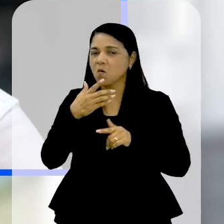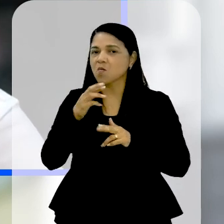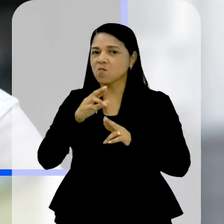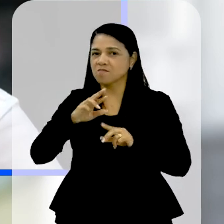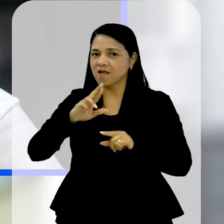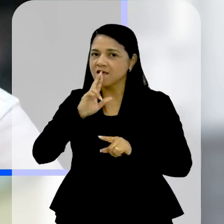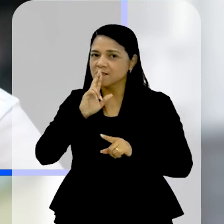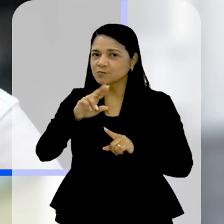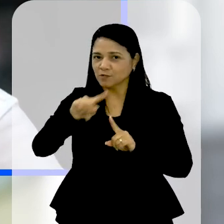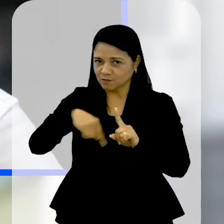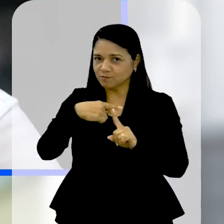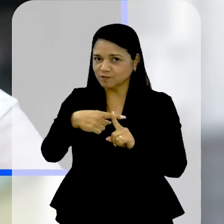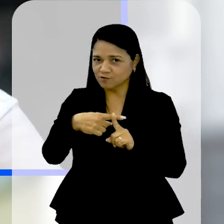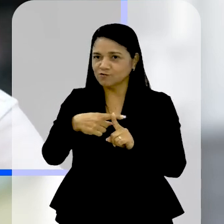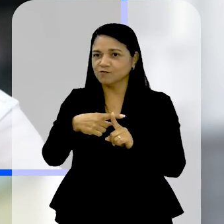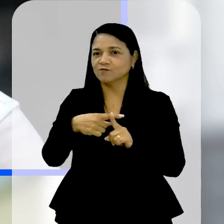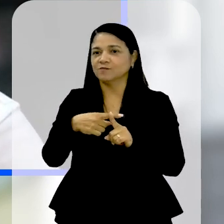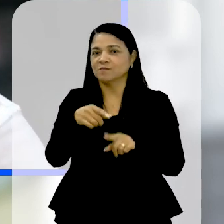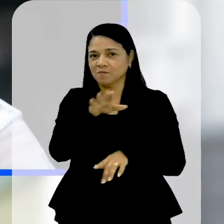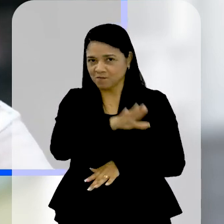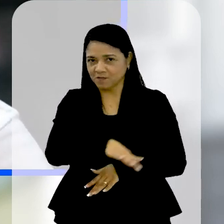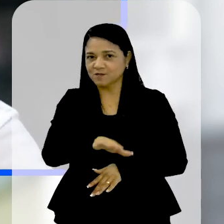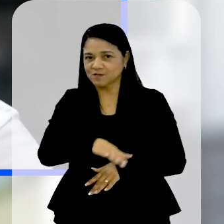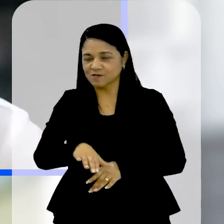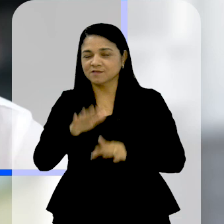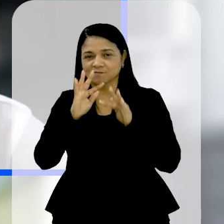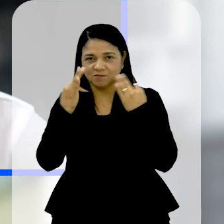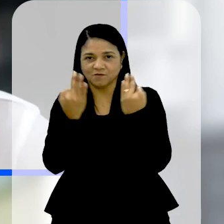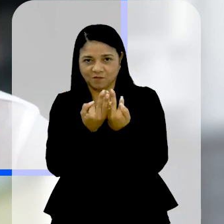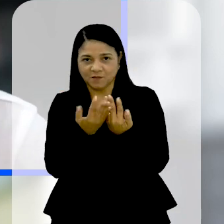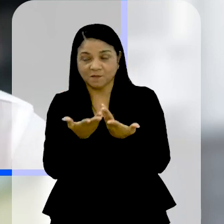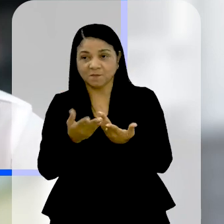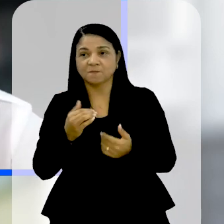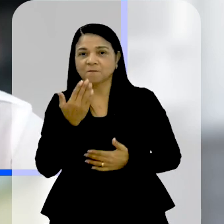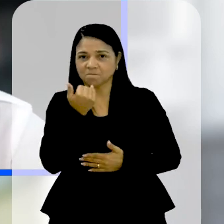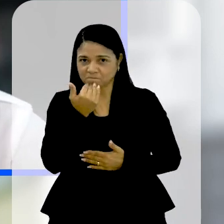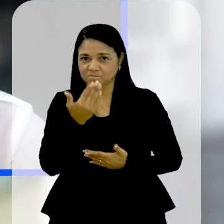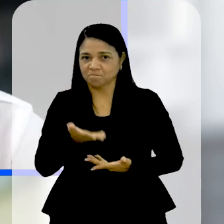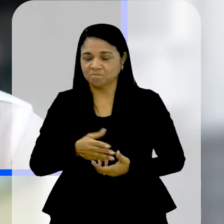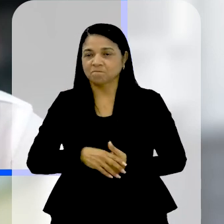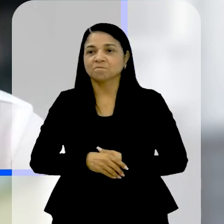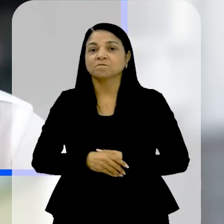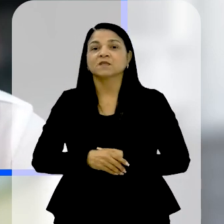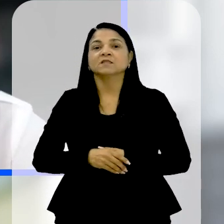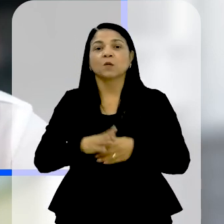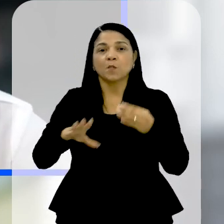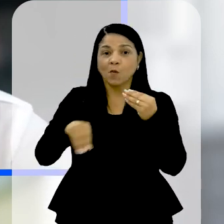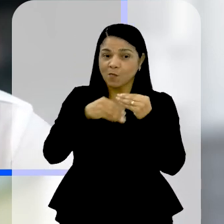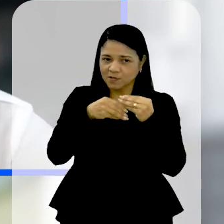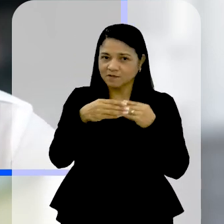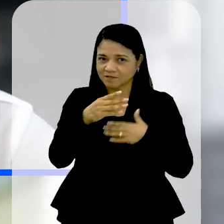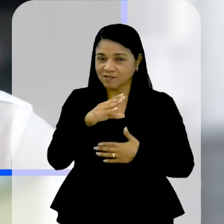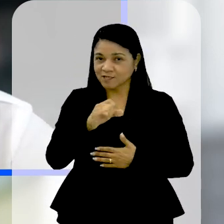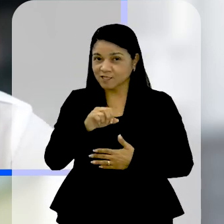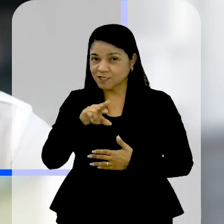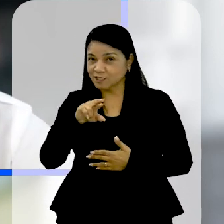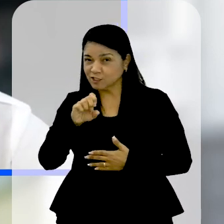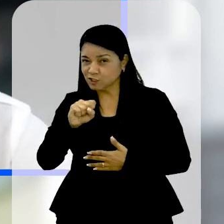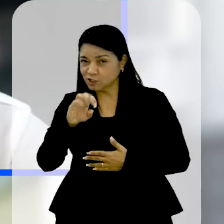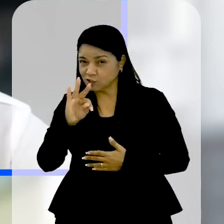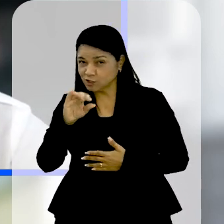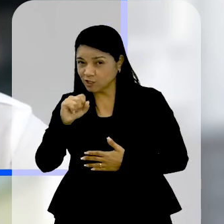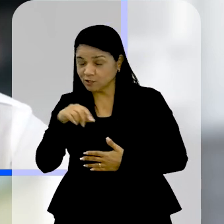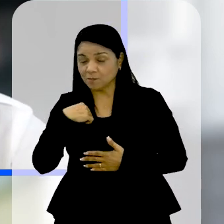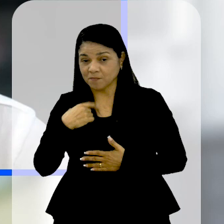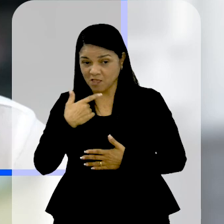cenário bom pela frente aí para as nossas crianças, para as nossas famílias. E só complementando, Cristiano, me corrija